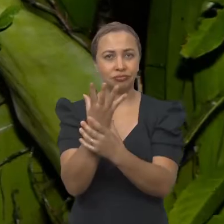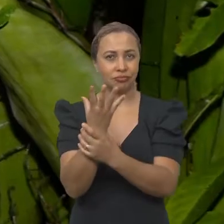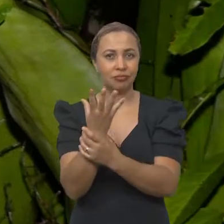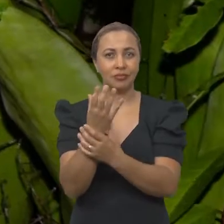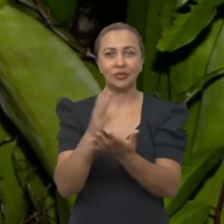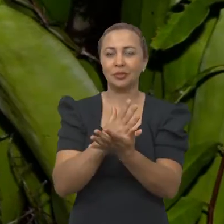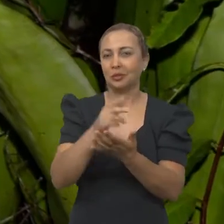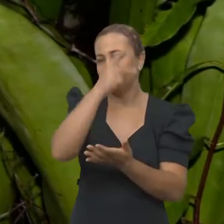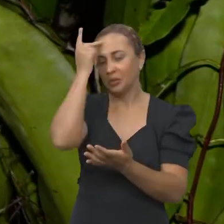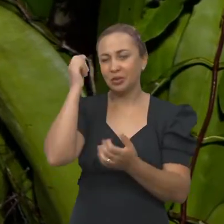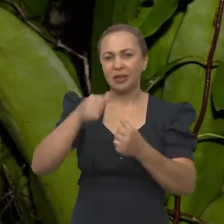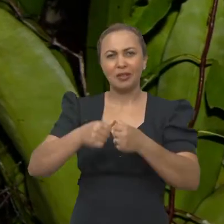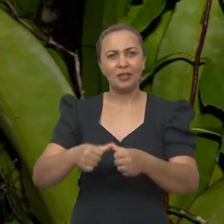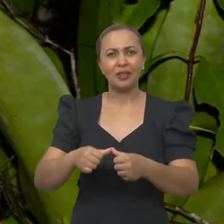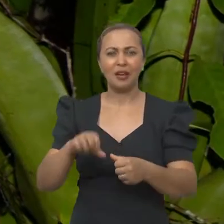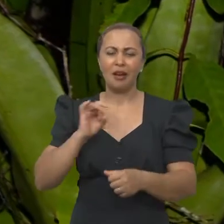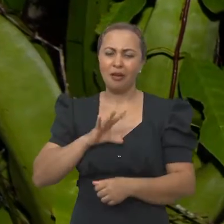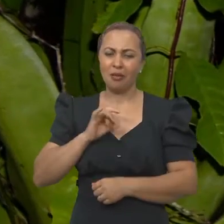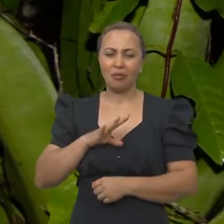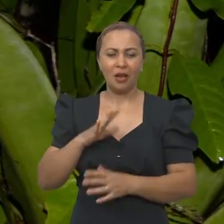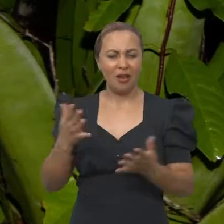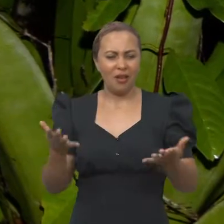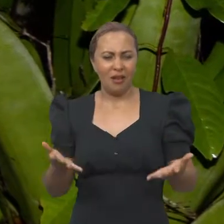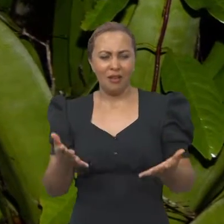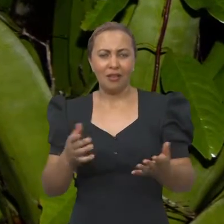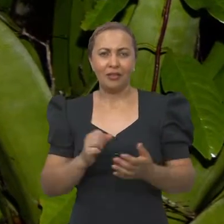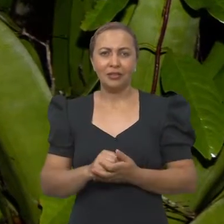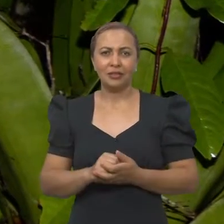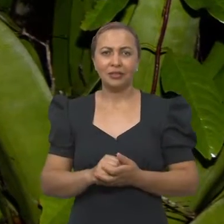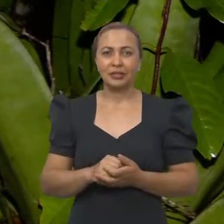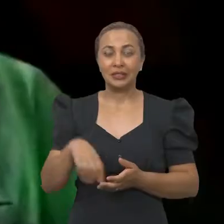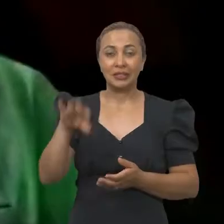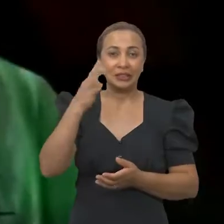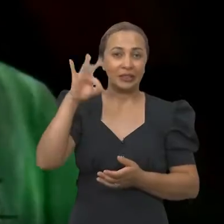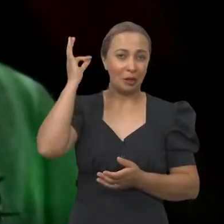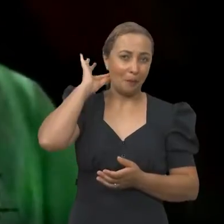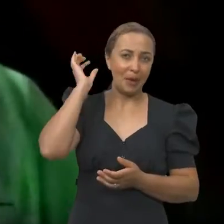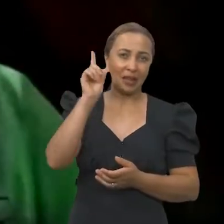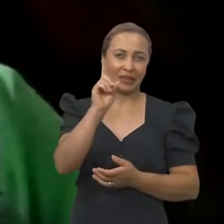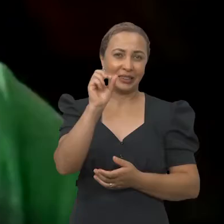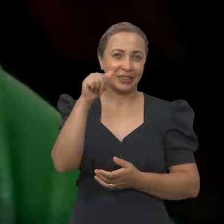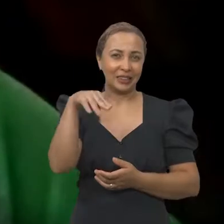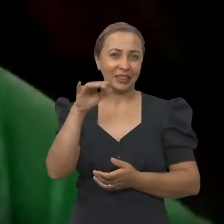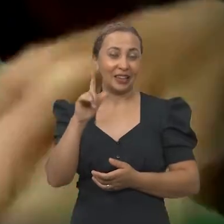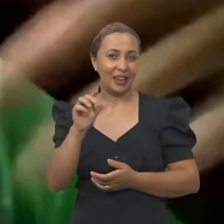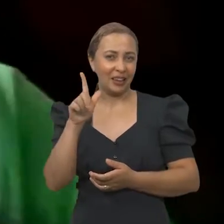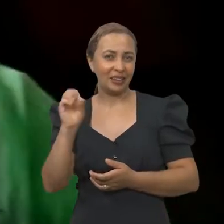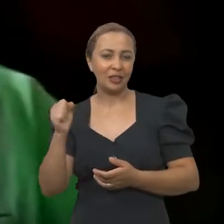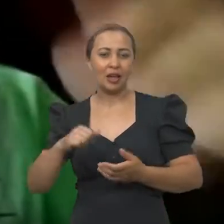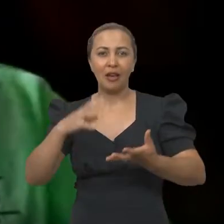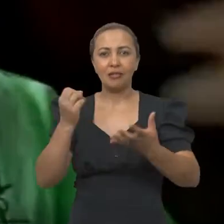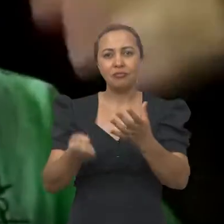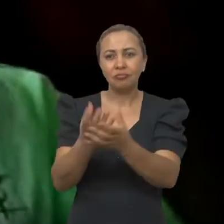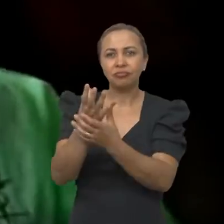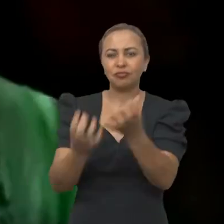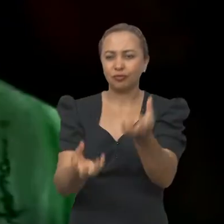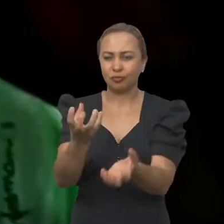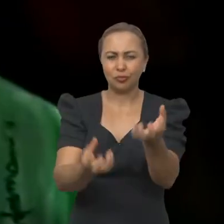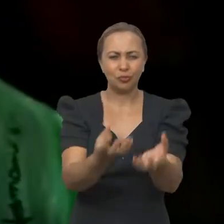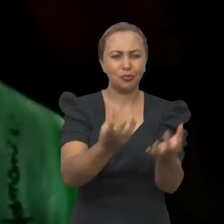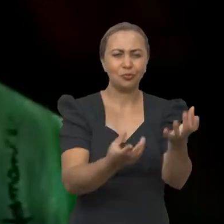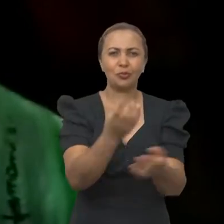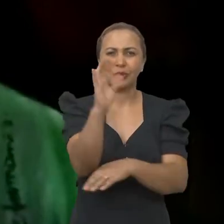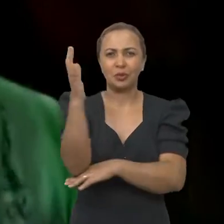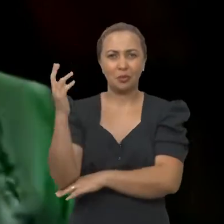bromélia. Então, às vezes as pessoas ficam com medo da questão da dengue e acabam removendo, destruindo ou até